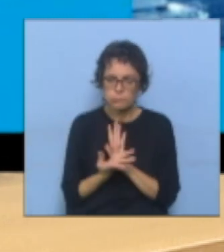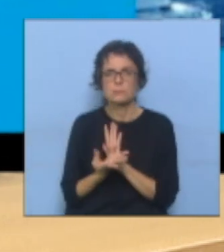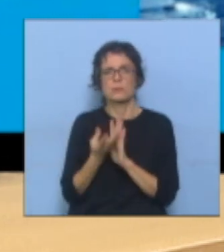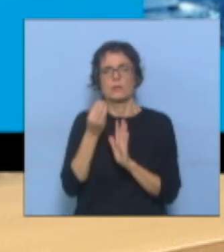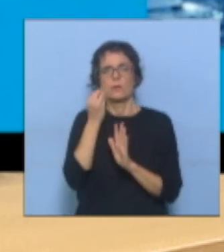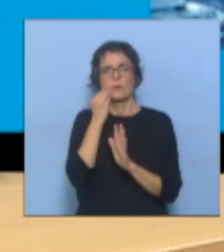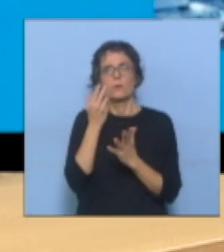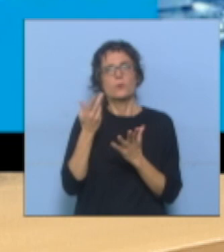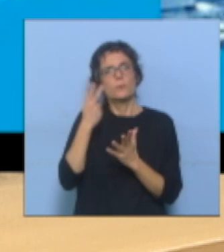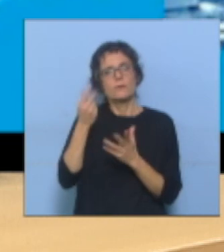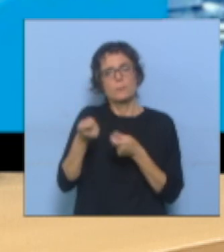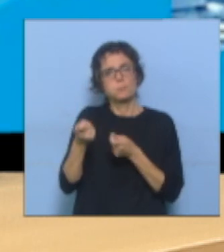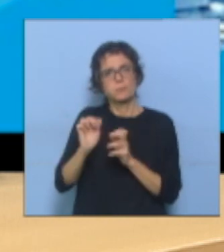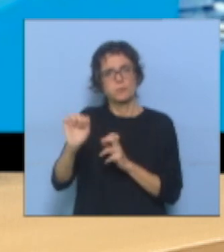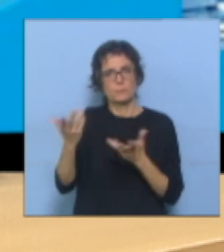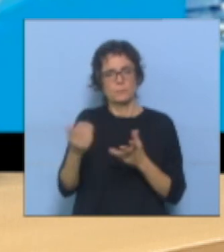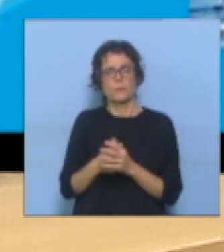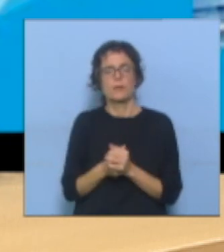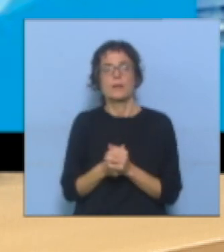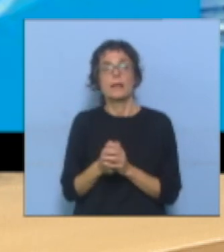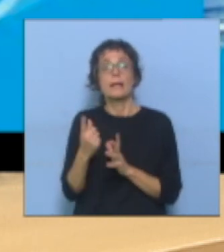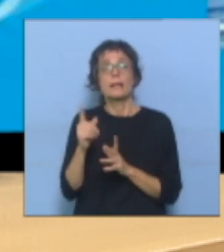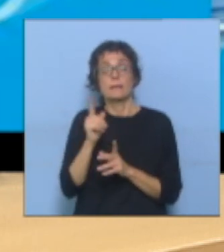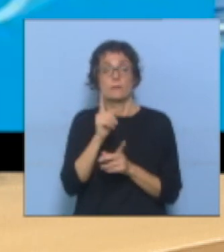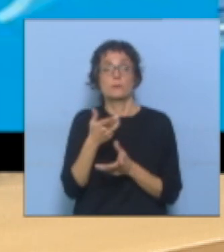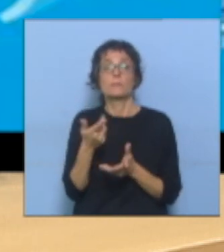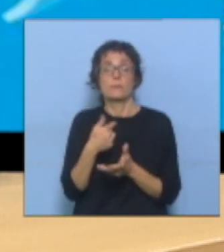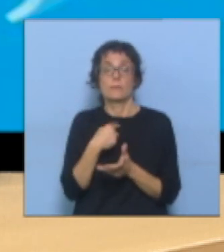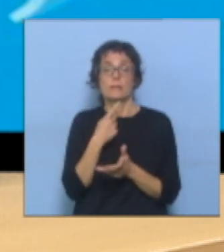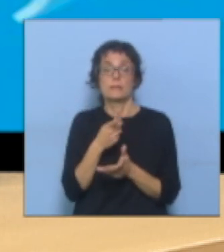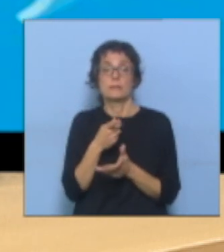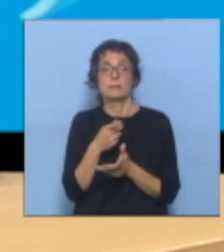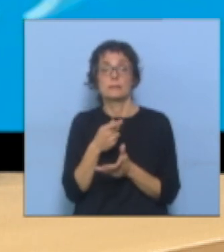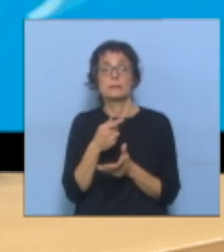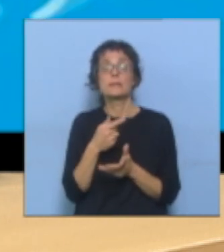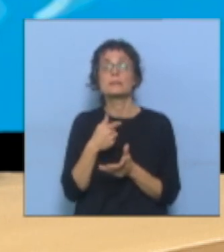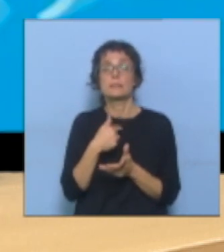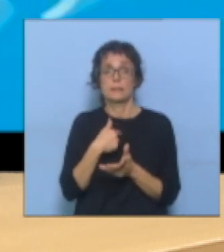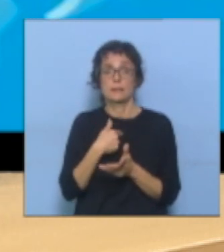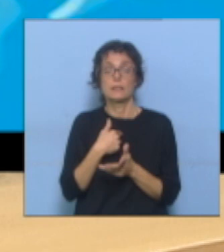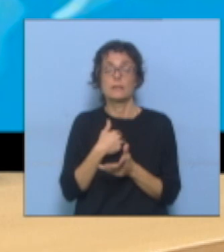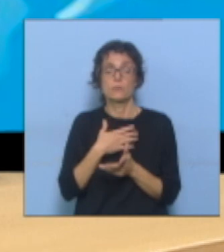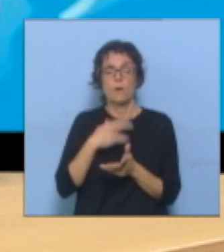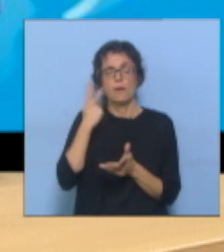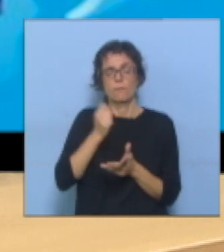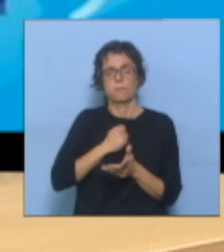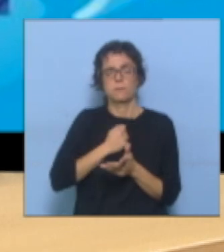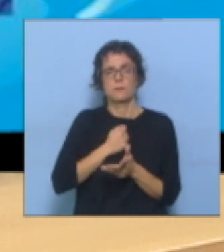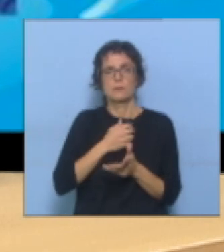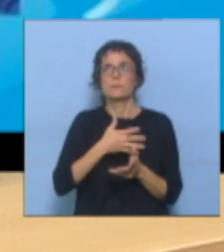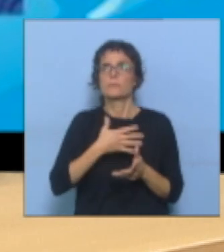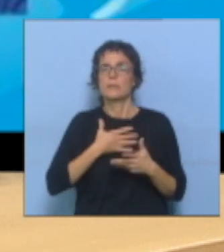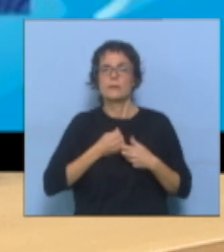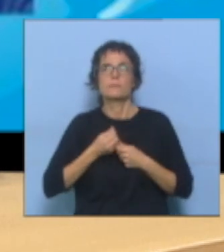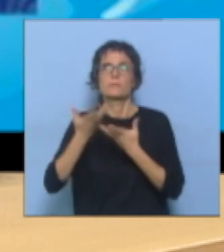E, portanto, vai partir da premissa que é os meus dons e os meus talentos foram recebidos por Deus e são uma dádiva. E, portanto, como é que eu